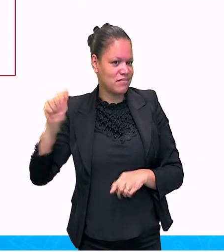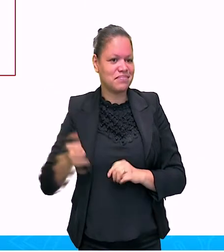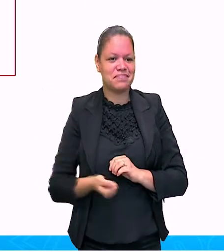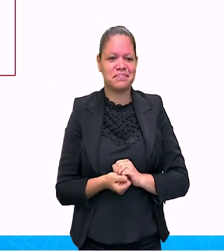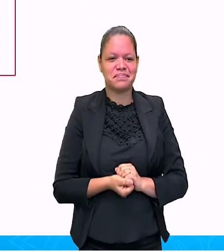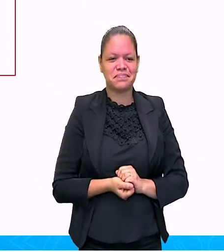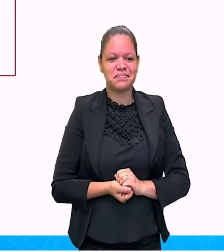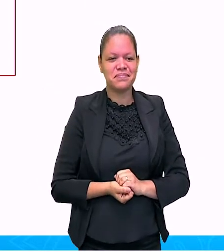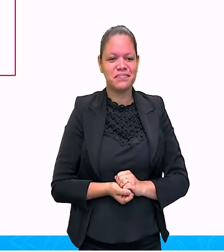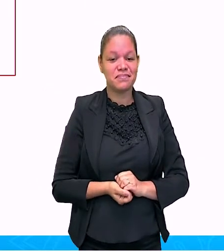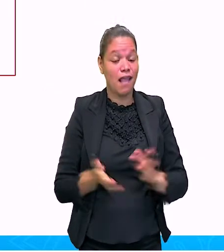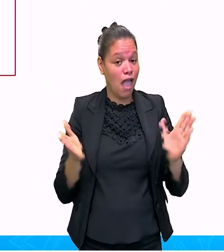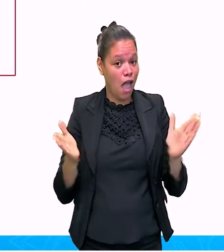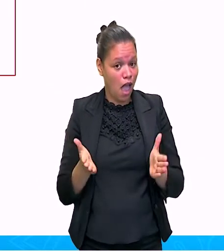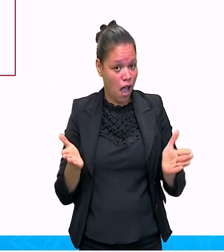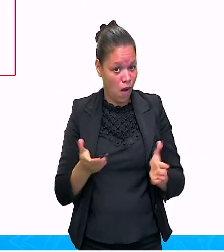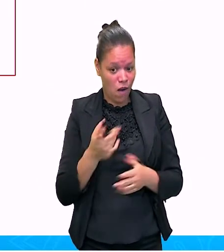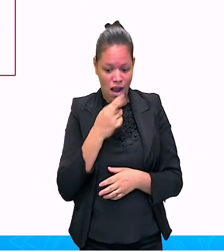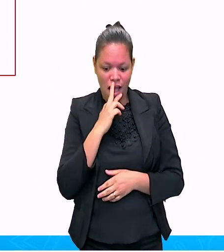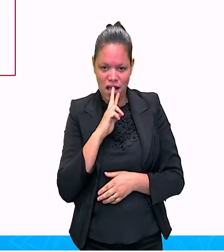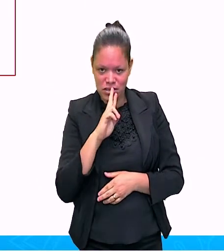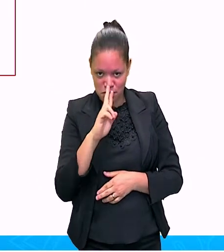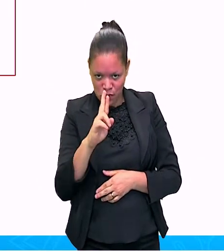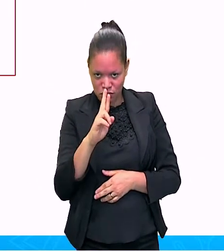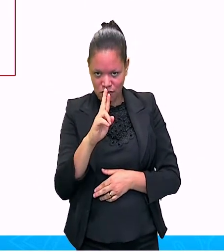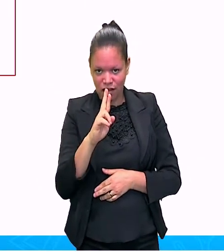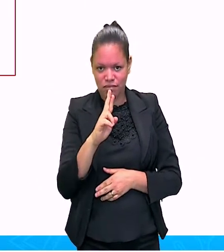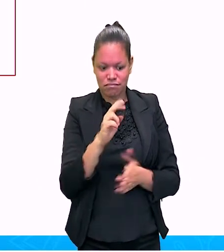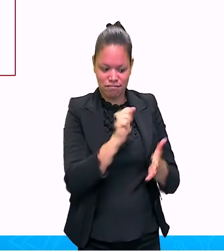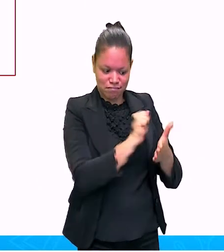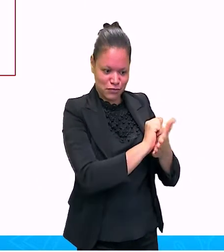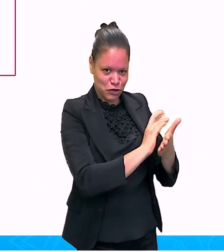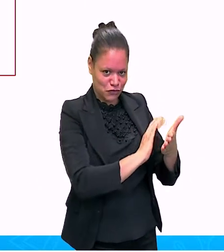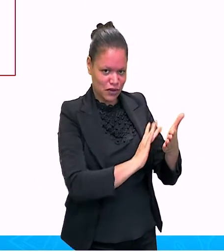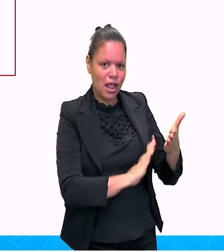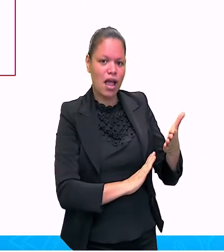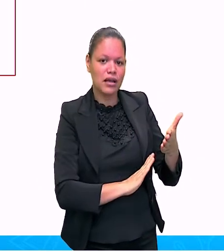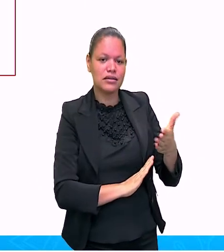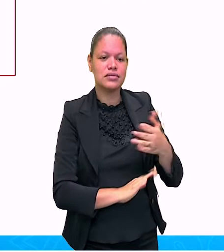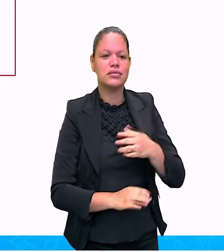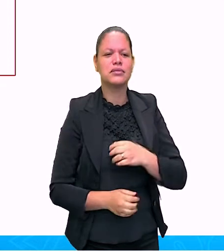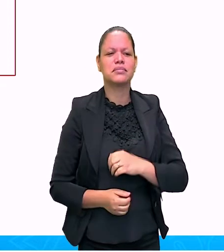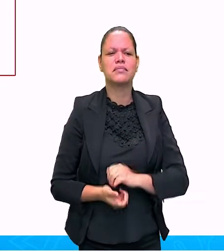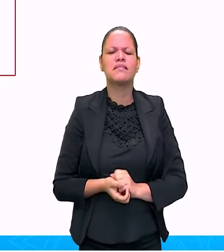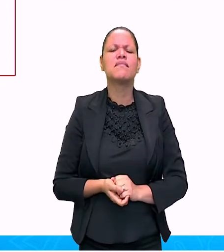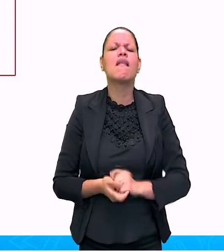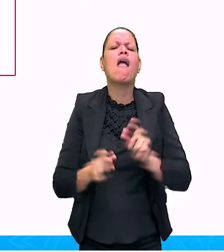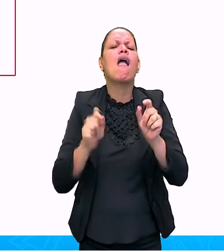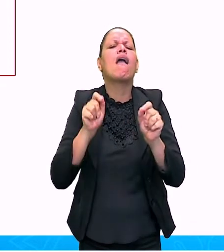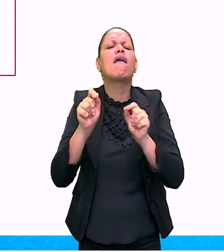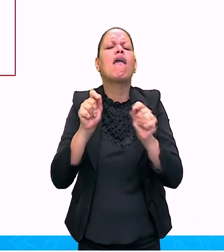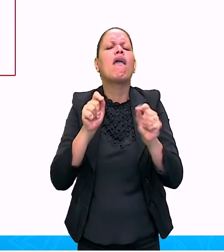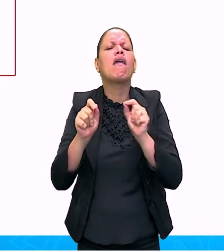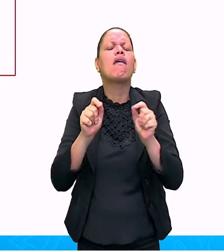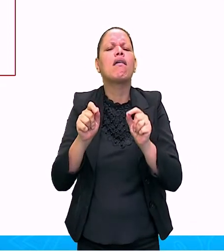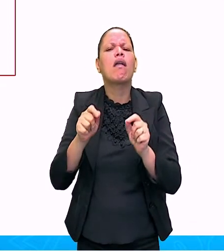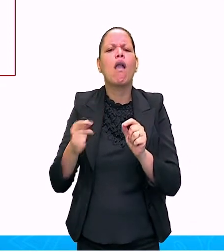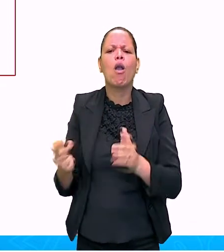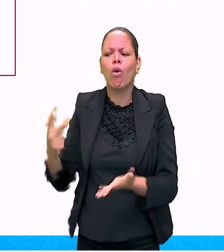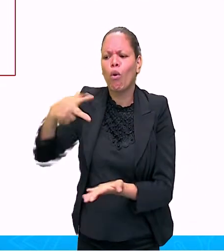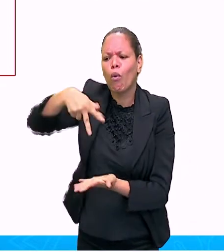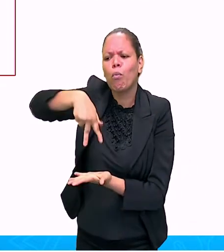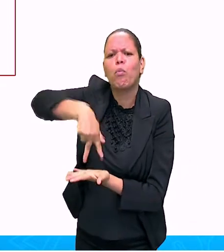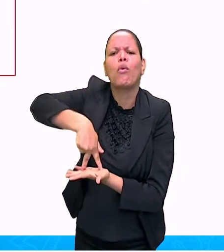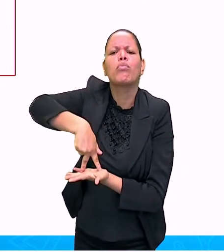ler, nós vamos responder. Quem é o protagonista? Aquele que é o personagem principal. A